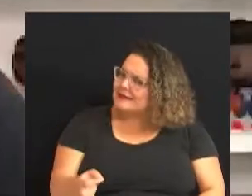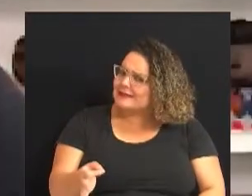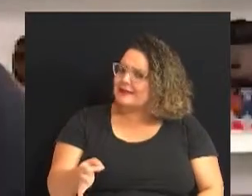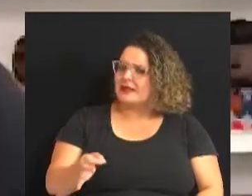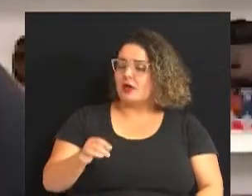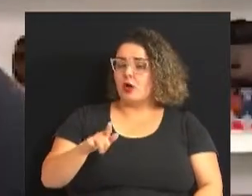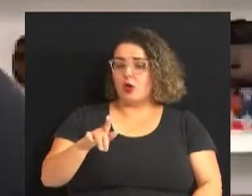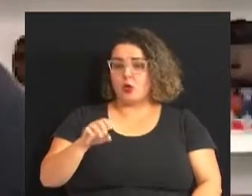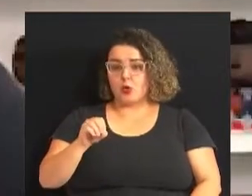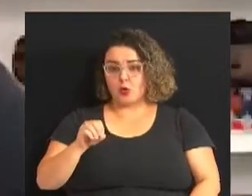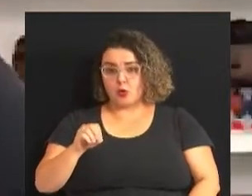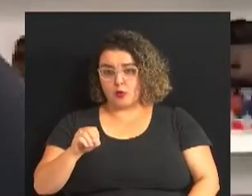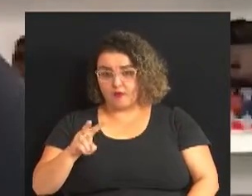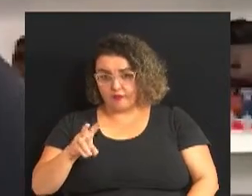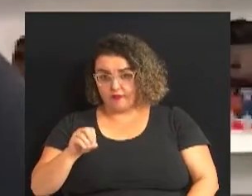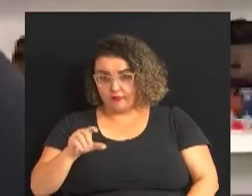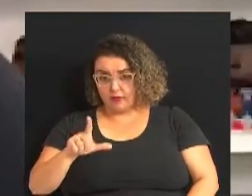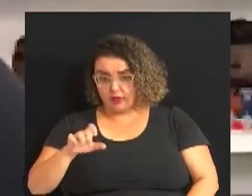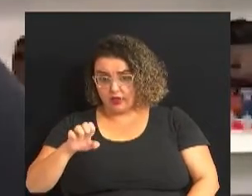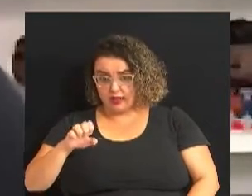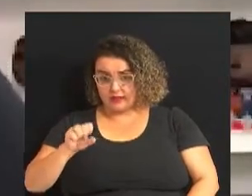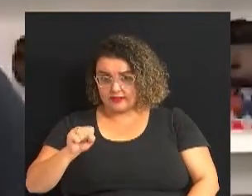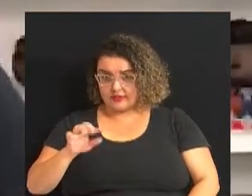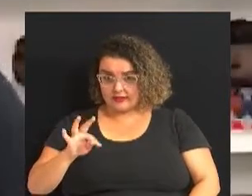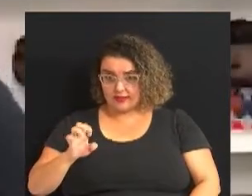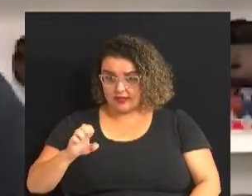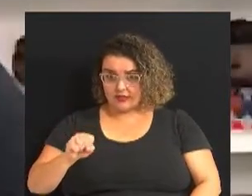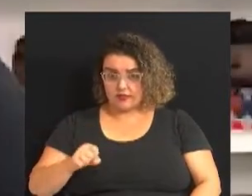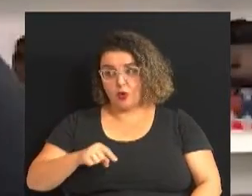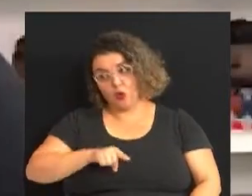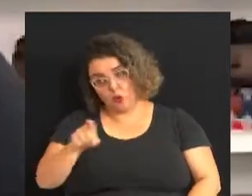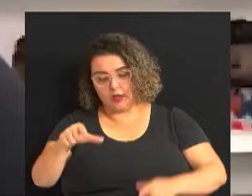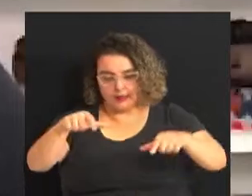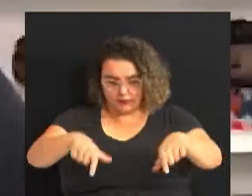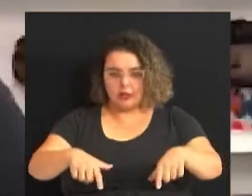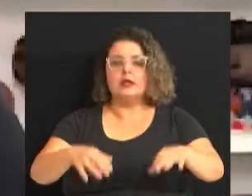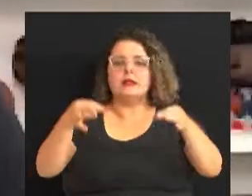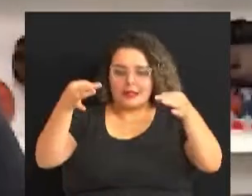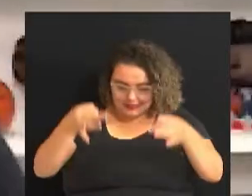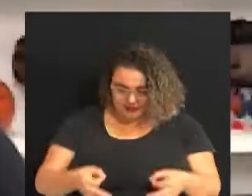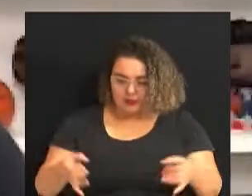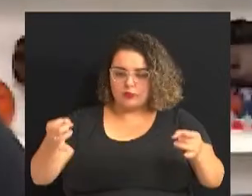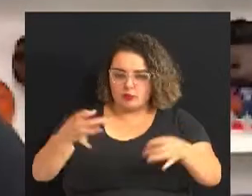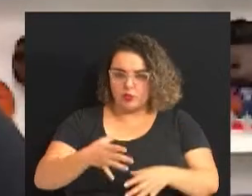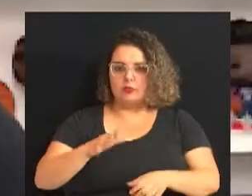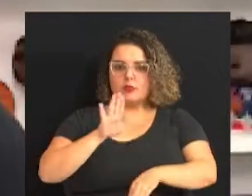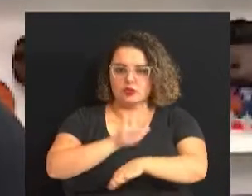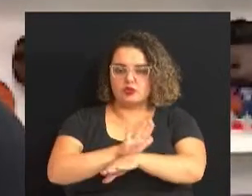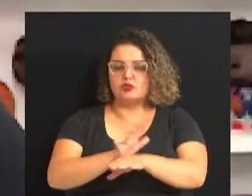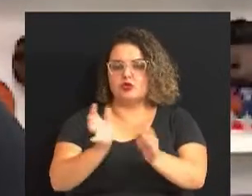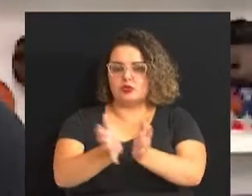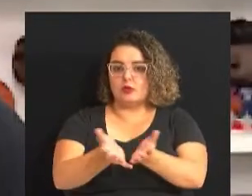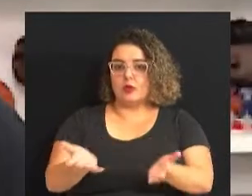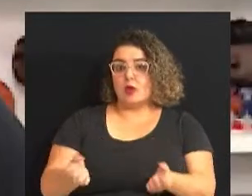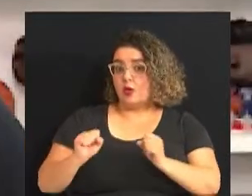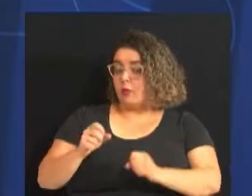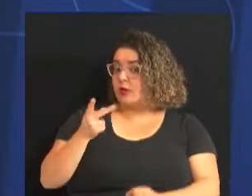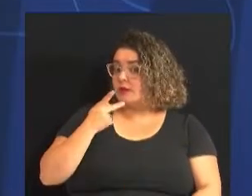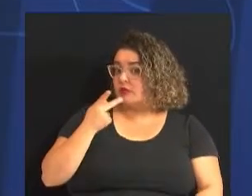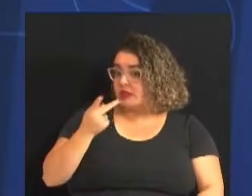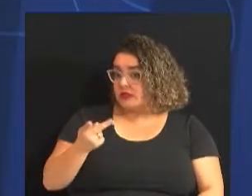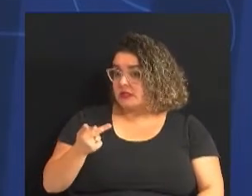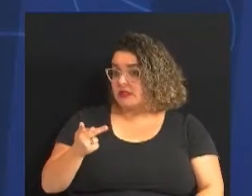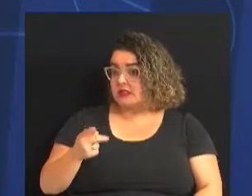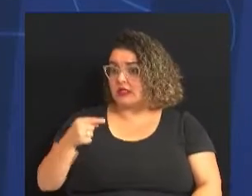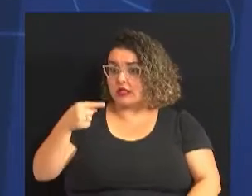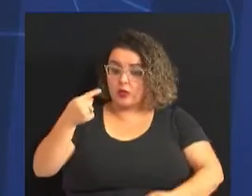hora que colocá-lo em quadra, é porque ele realmente está pronto, ele pode ajudar o time de alguma E a maneira. gente pode dizer que esse torneio que ele está disputando